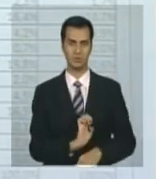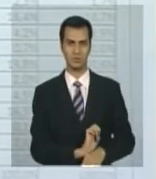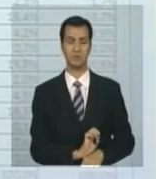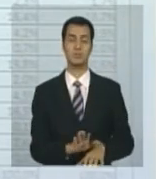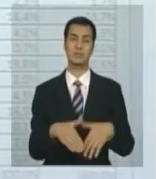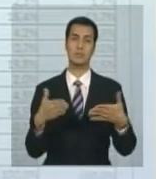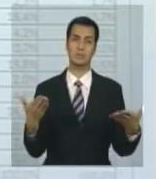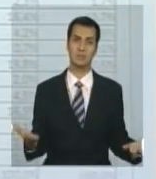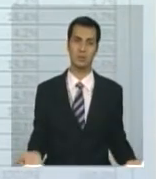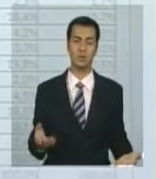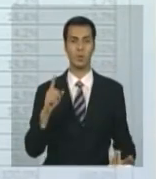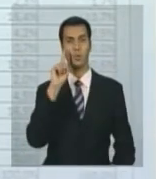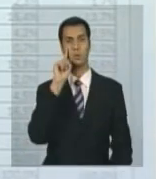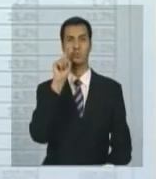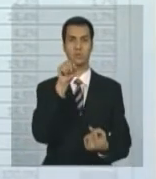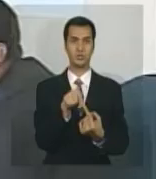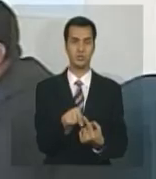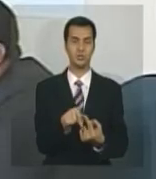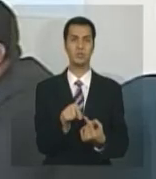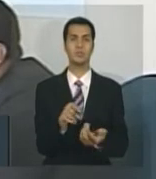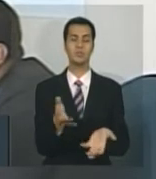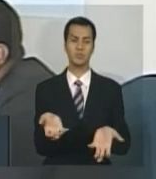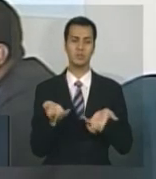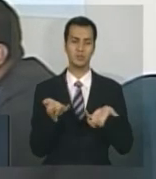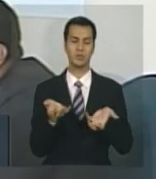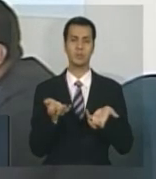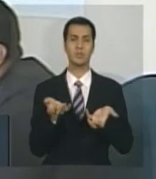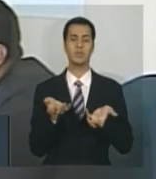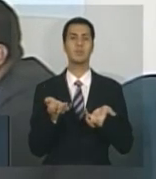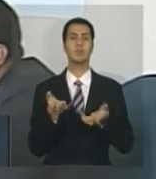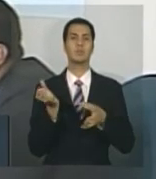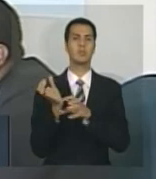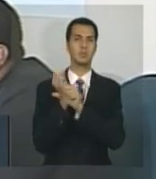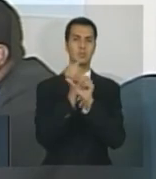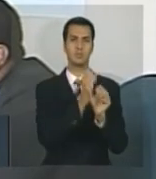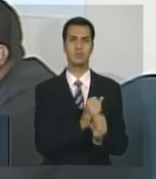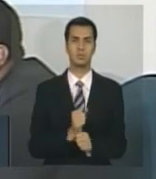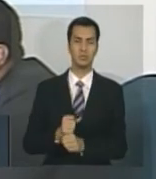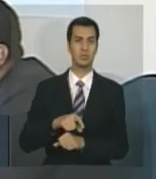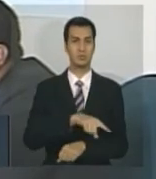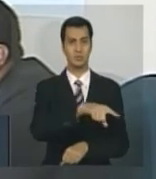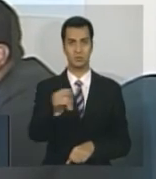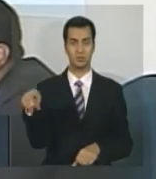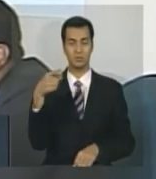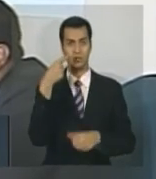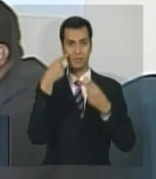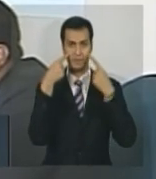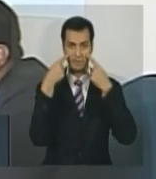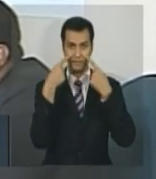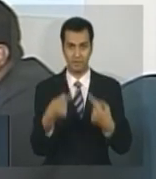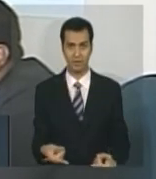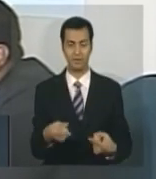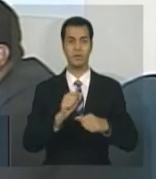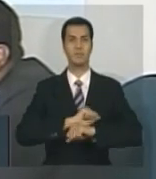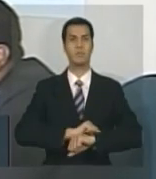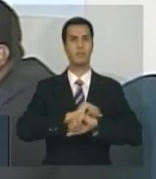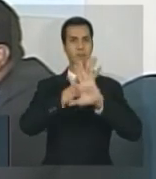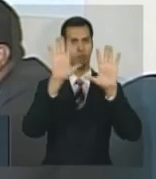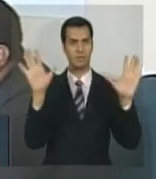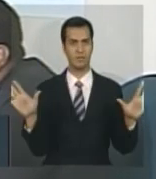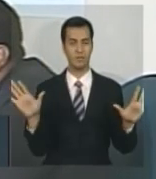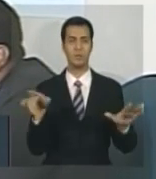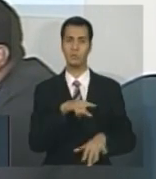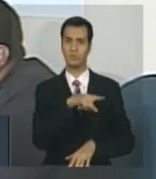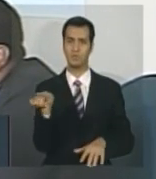o nosso objetivo foi trazer todos esses números para a apreciação dos senhores, né, para que os senhores